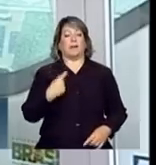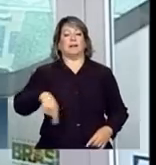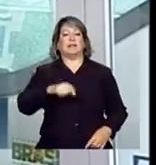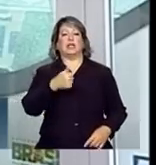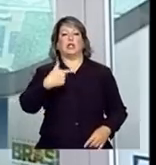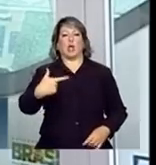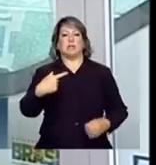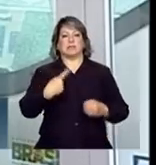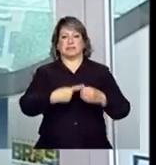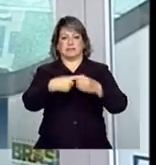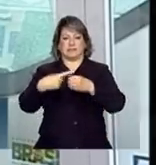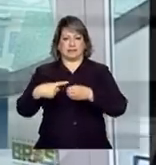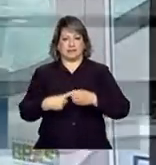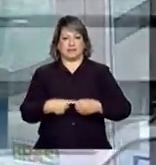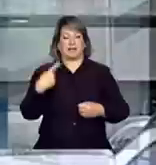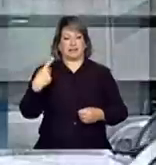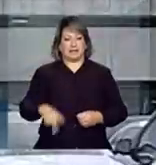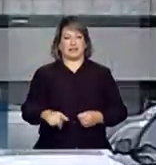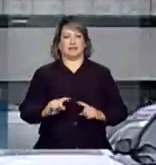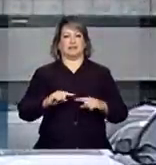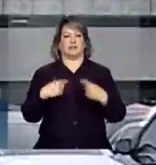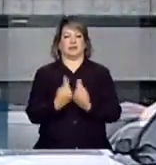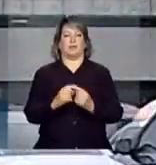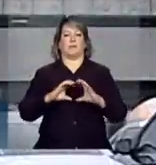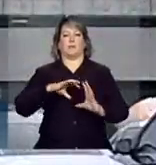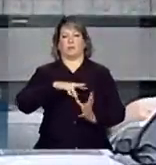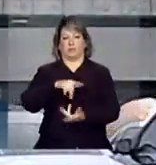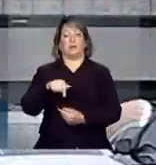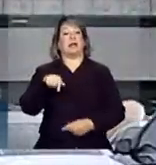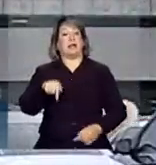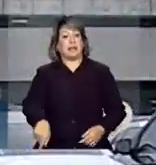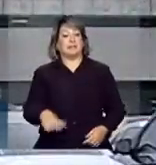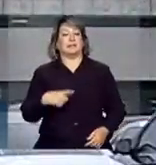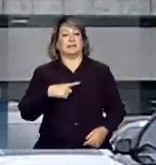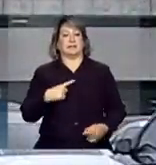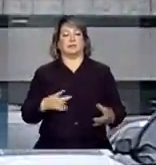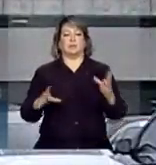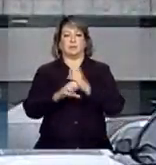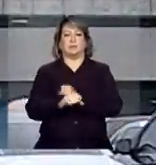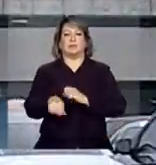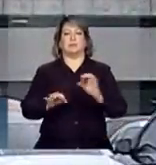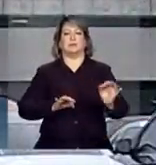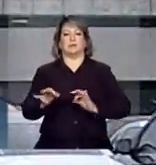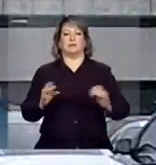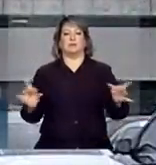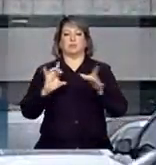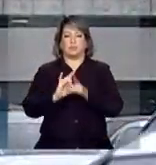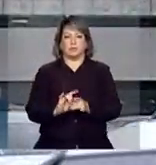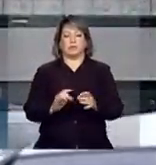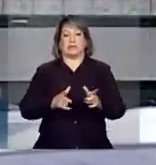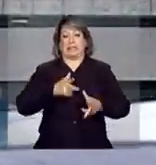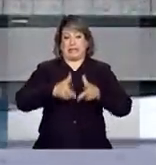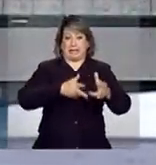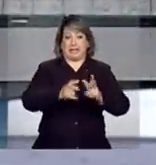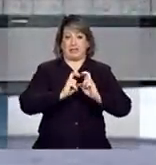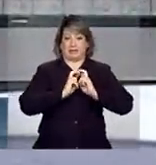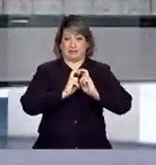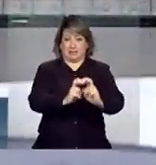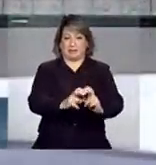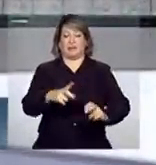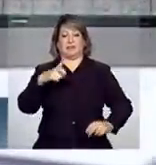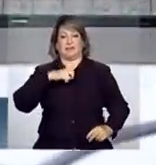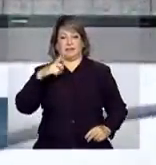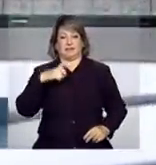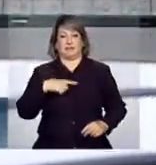O veículo tem tecnologia 100% nacional e esse projeto vai integrar as linhas de trem da região metropolitana da